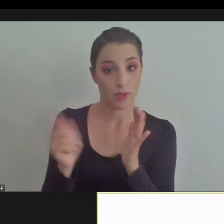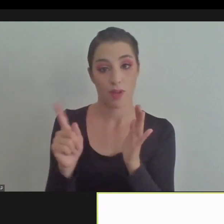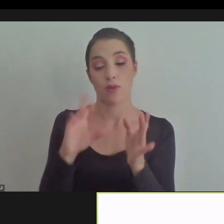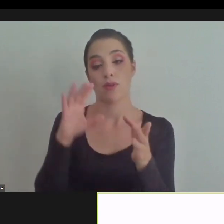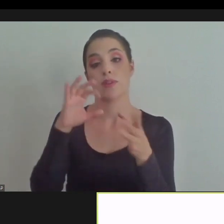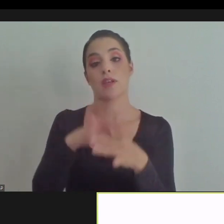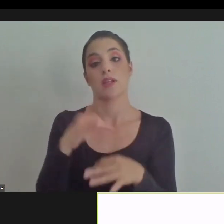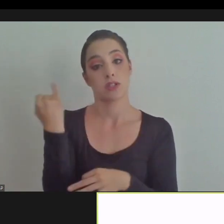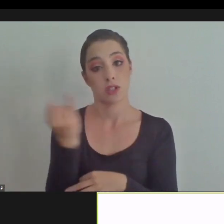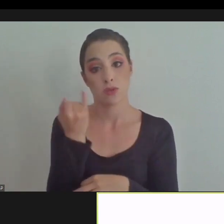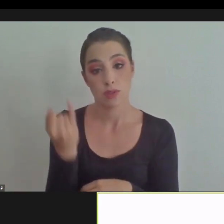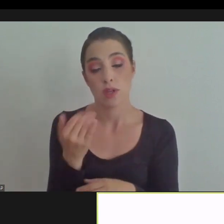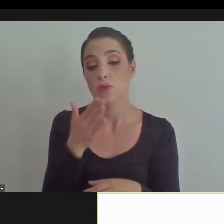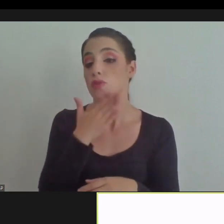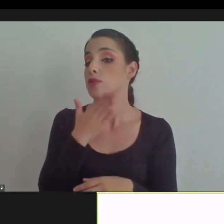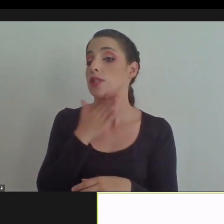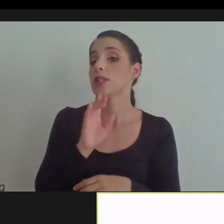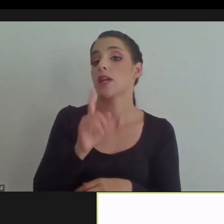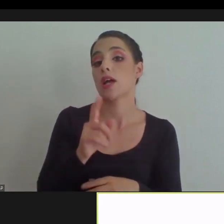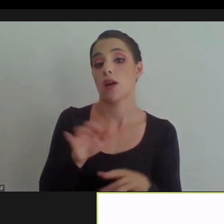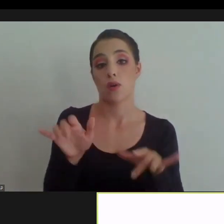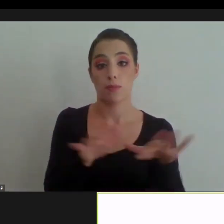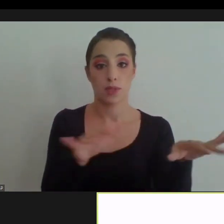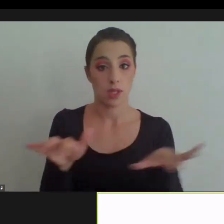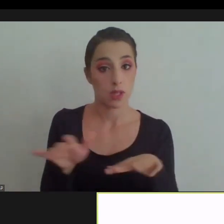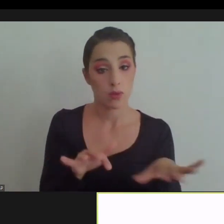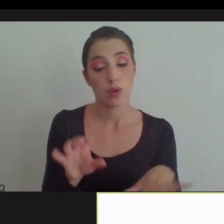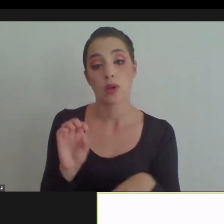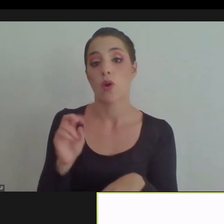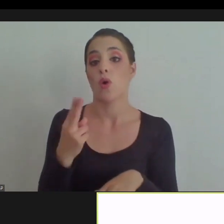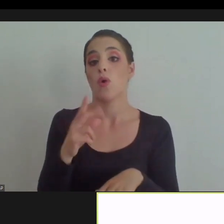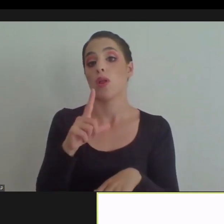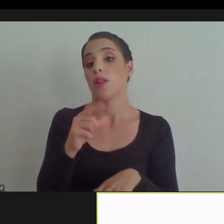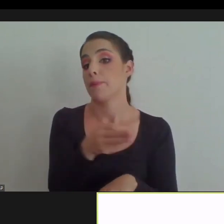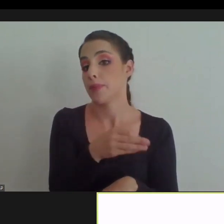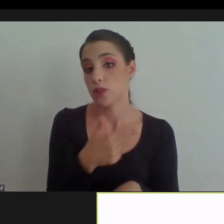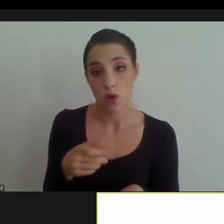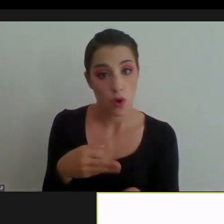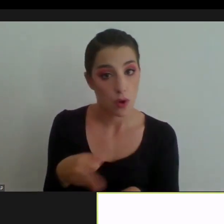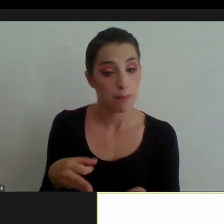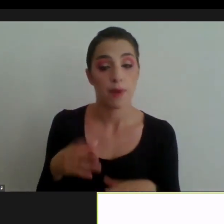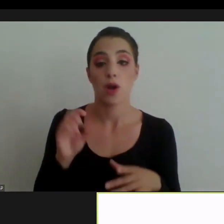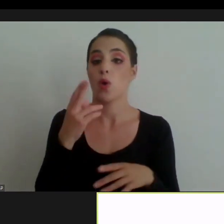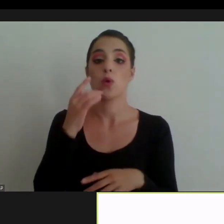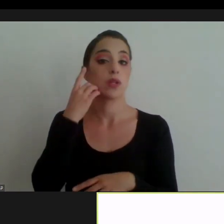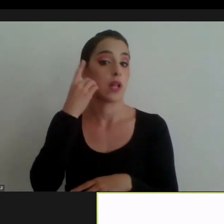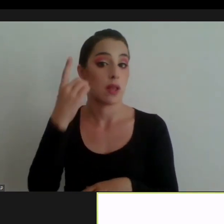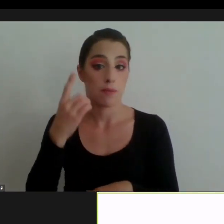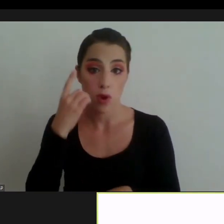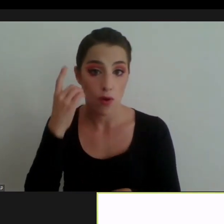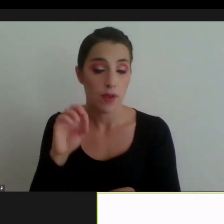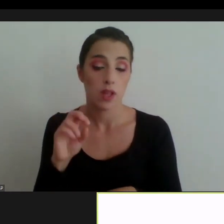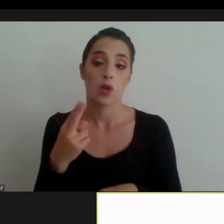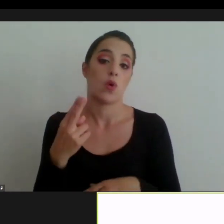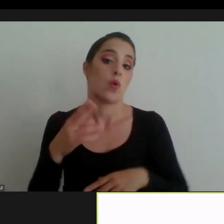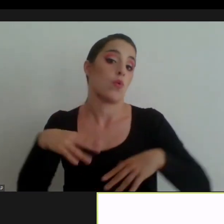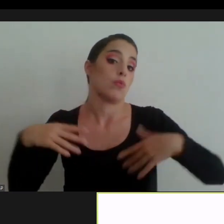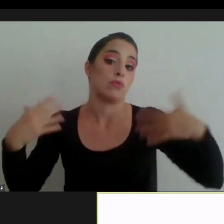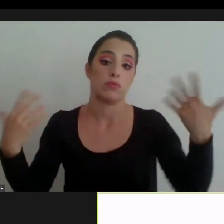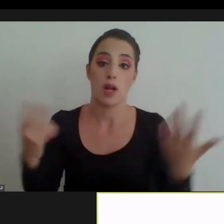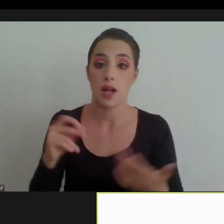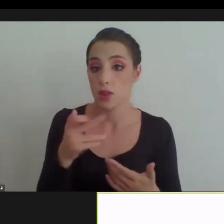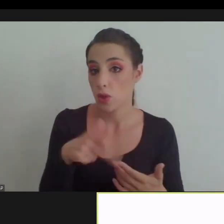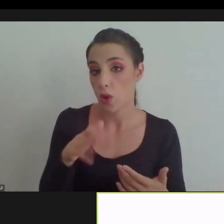instituição, basta só um computador de mesa ou um laptop, um smartphone, um telemóvel, Android ou então com